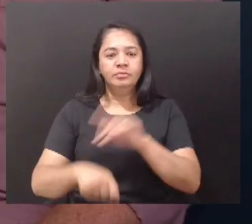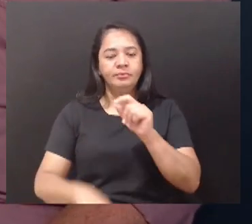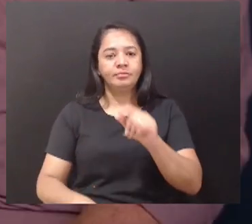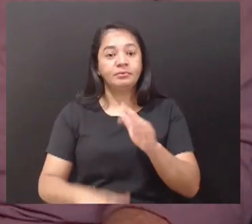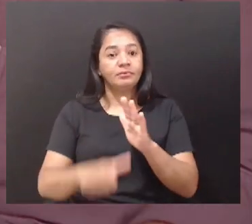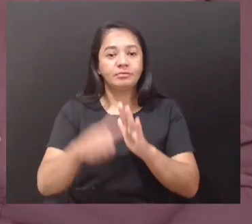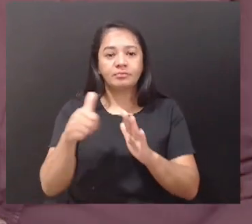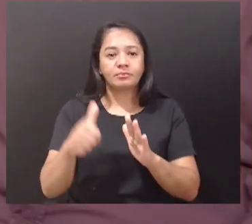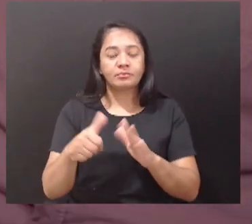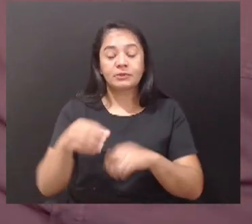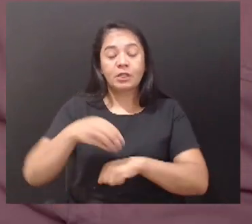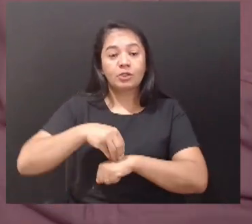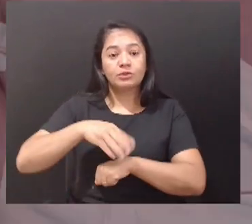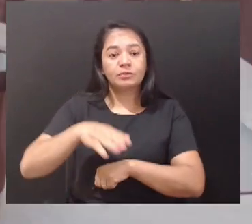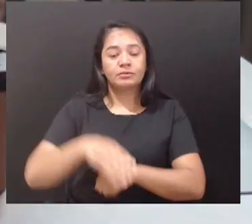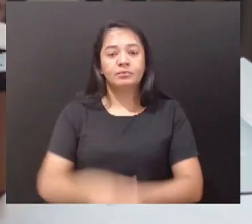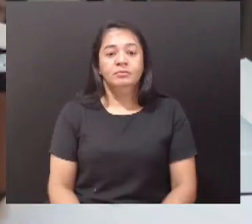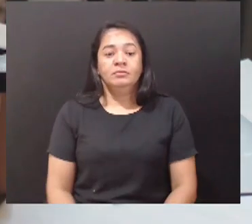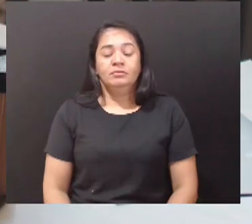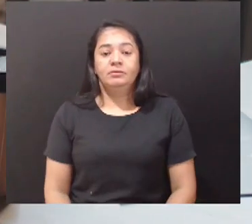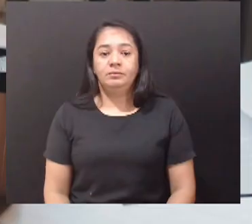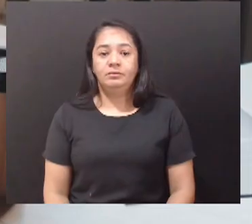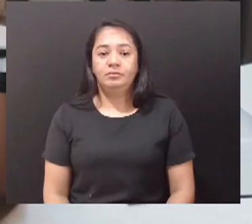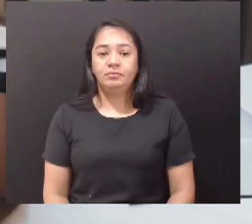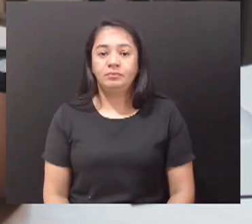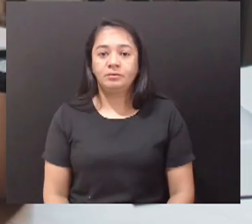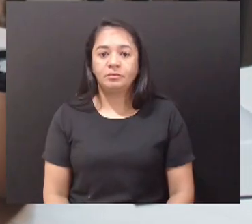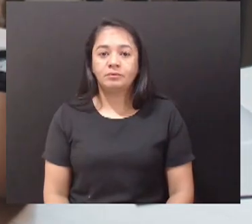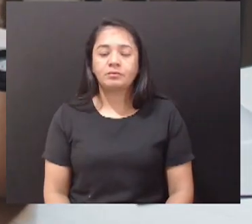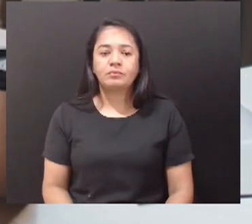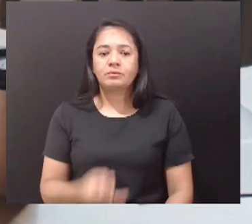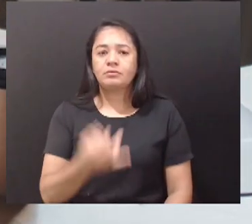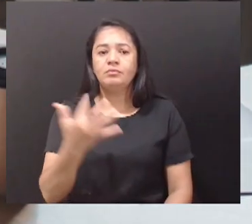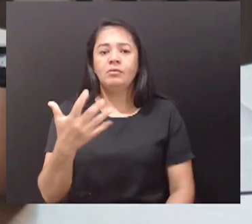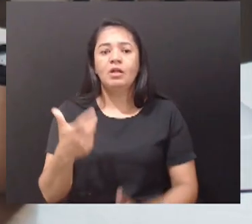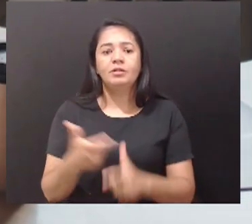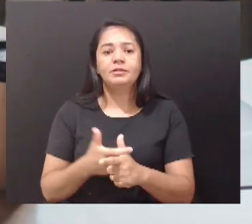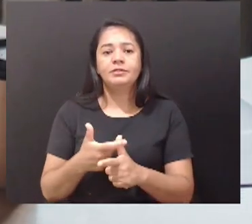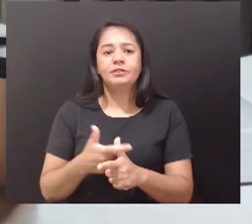é verificar o quanto que a dívida está comprometendo da renda dela.